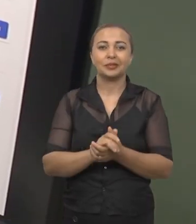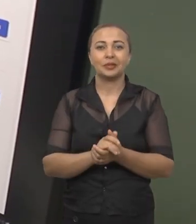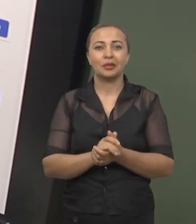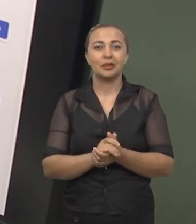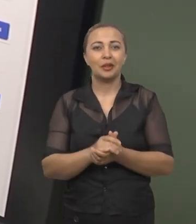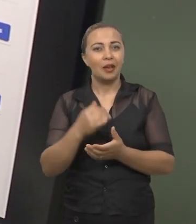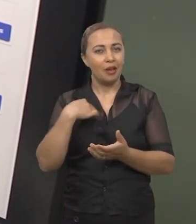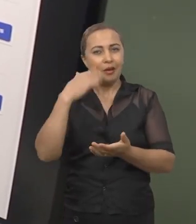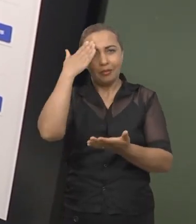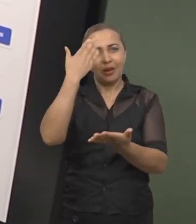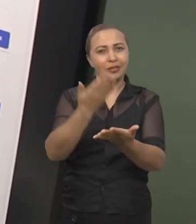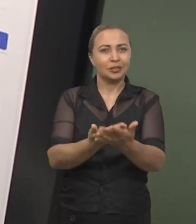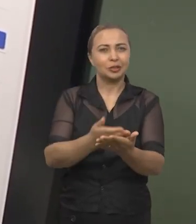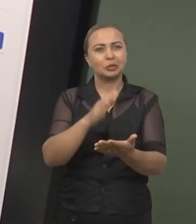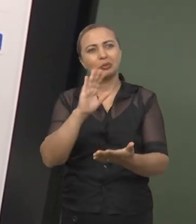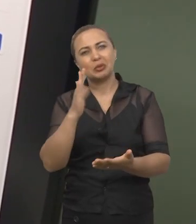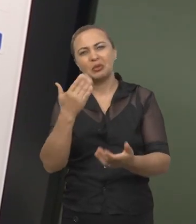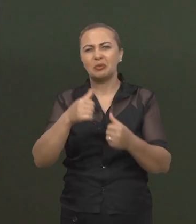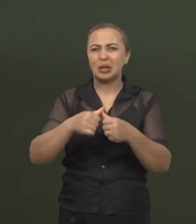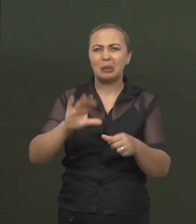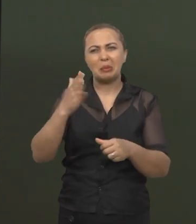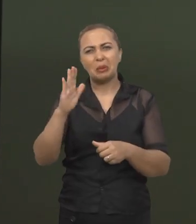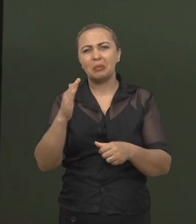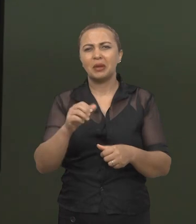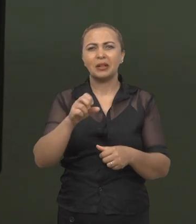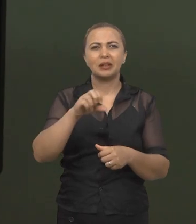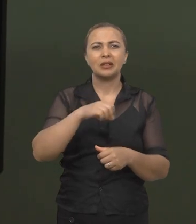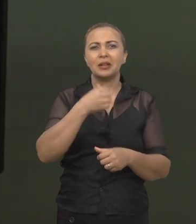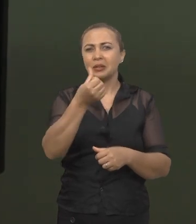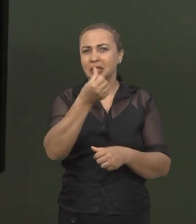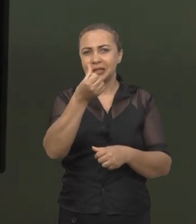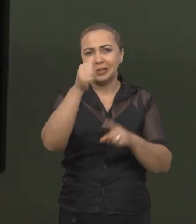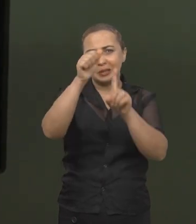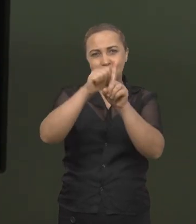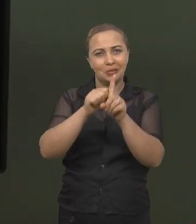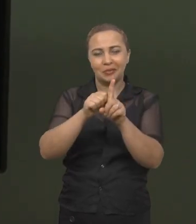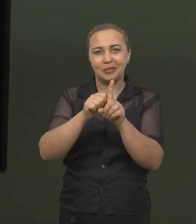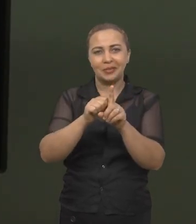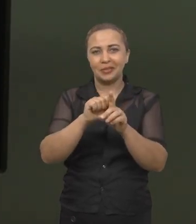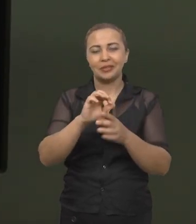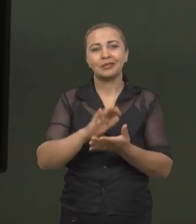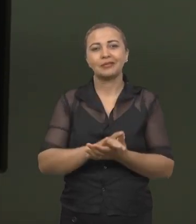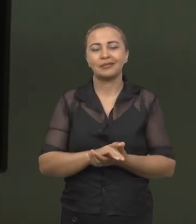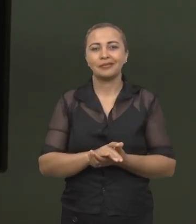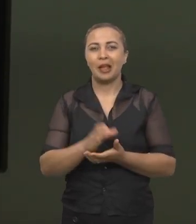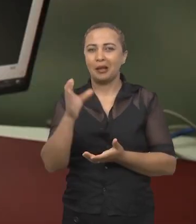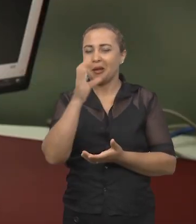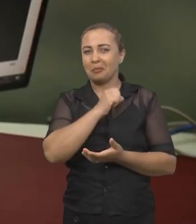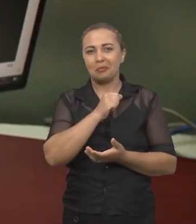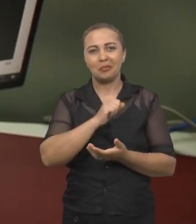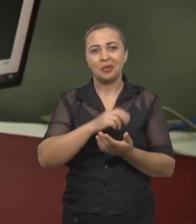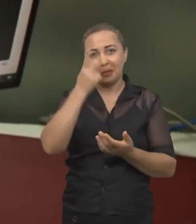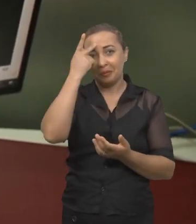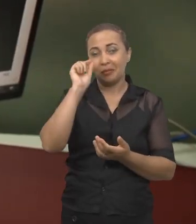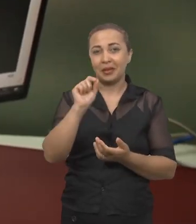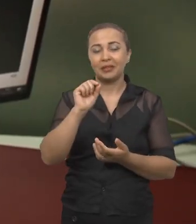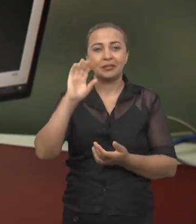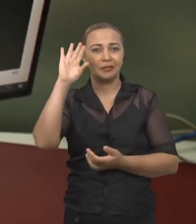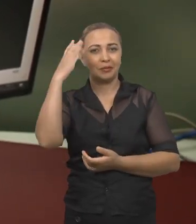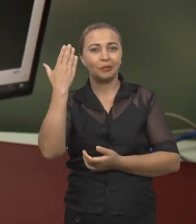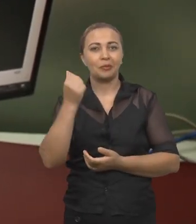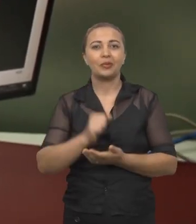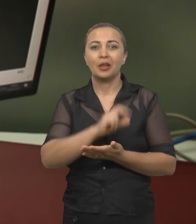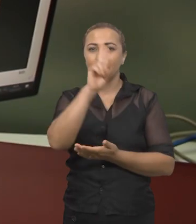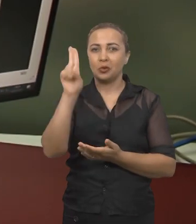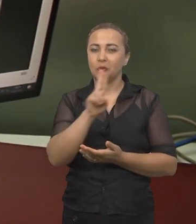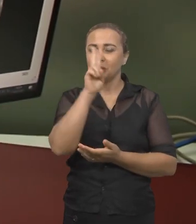Eu acredito, acho que deve levar aí pelo menos aí mais uns 6 meses, né, para que se tenha,